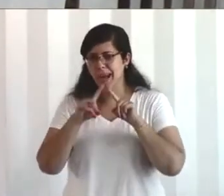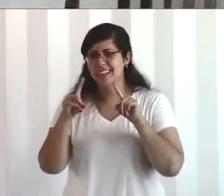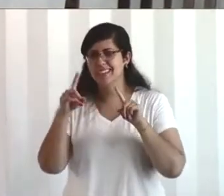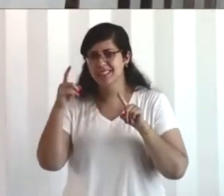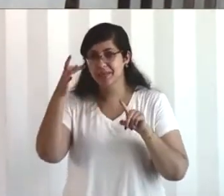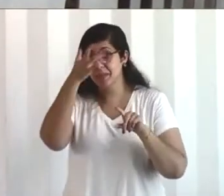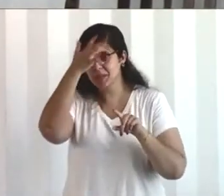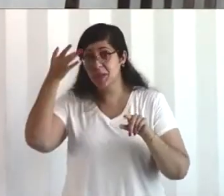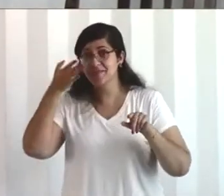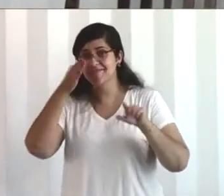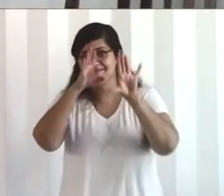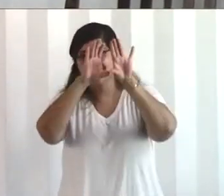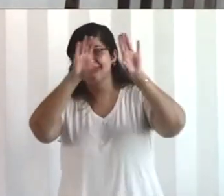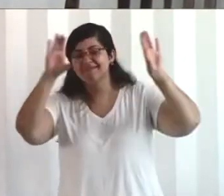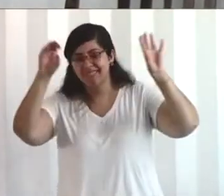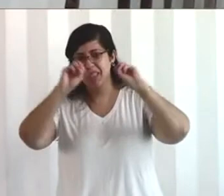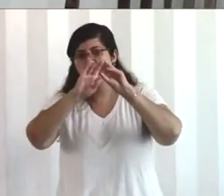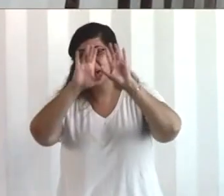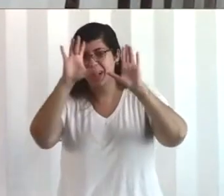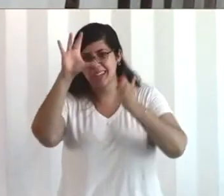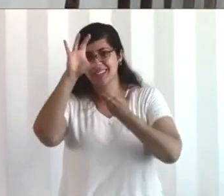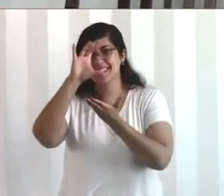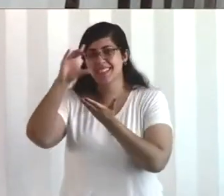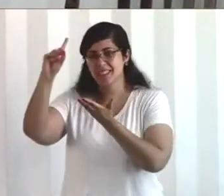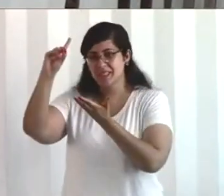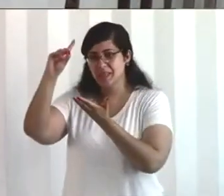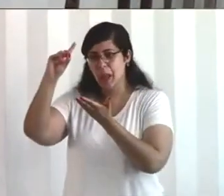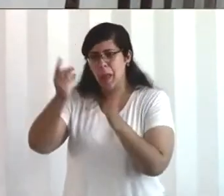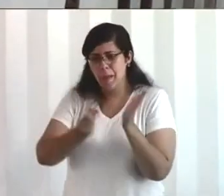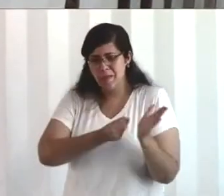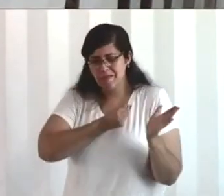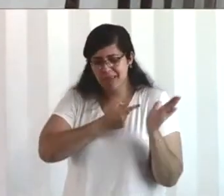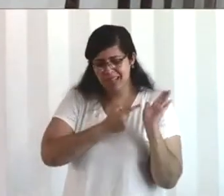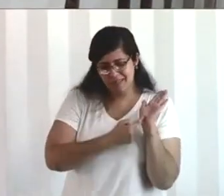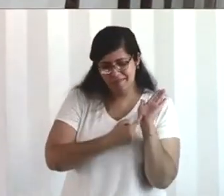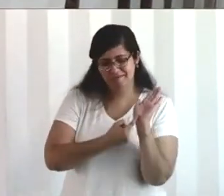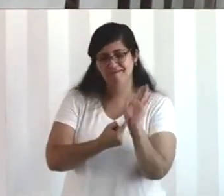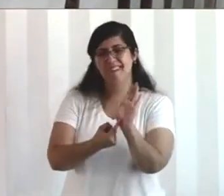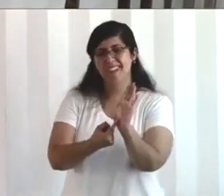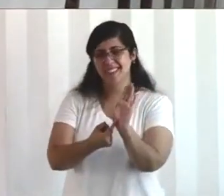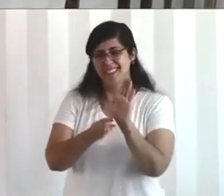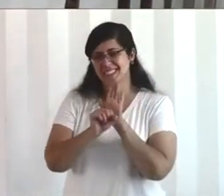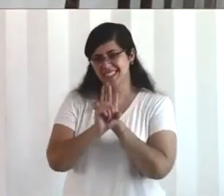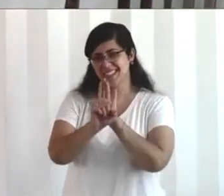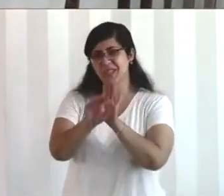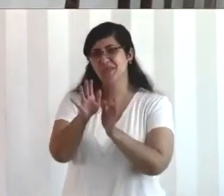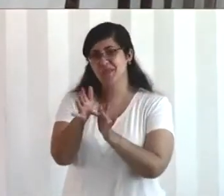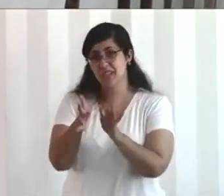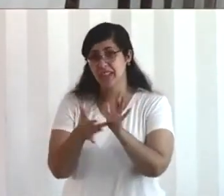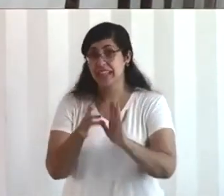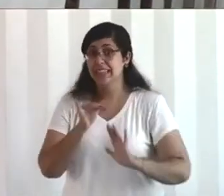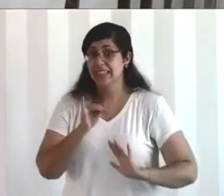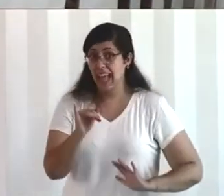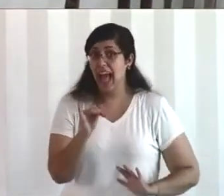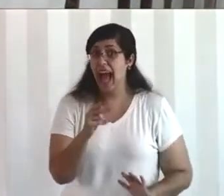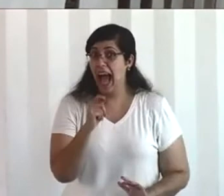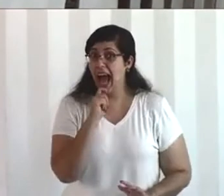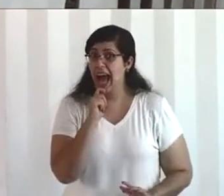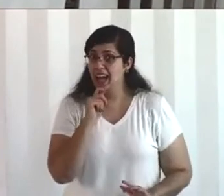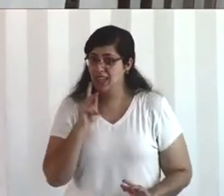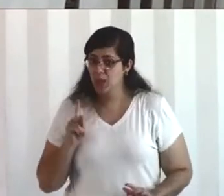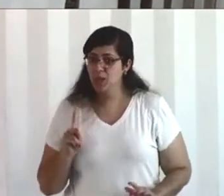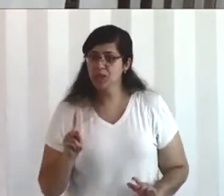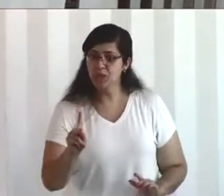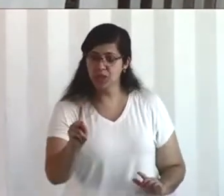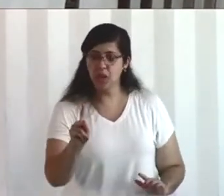96 anos de impactar vidas. Agora, se nós temos ainda bancos vazios, e temos, é